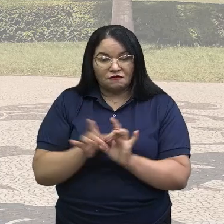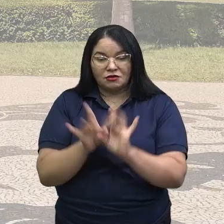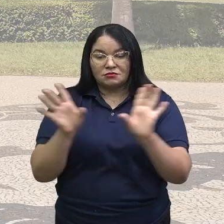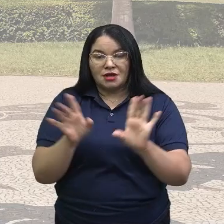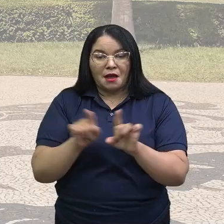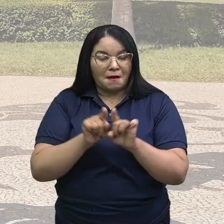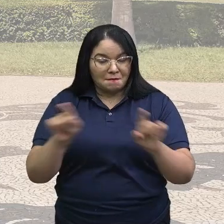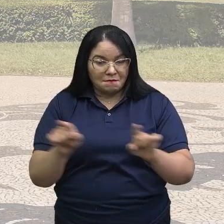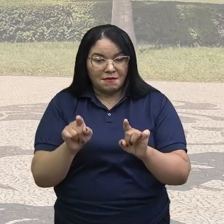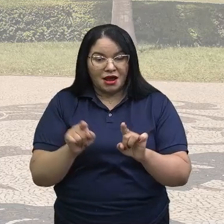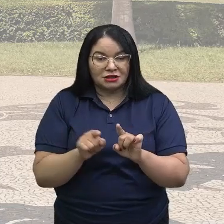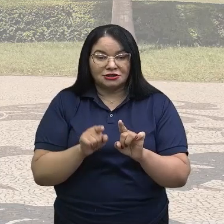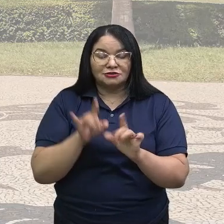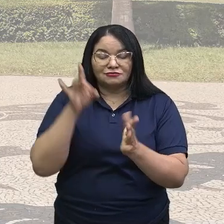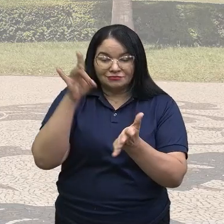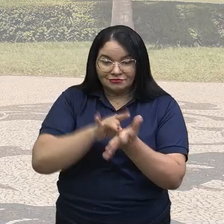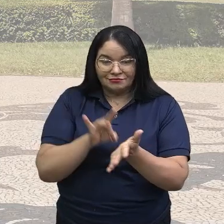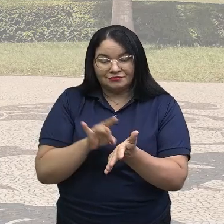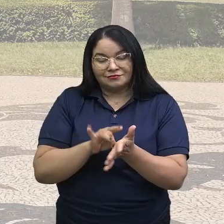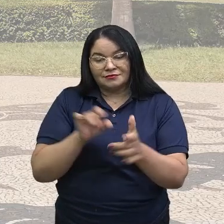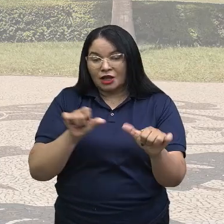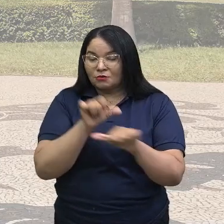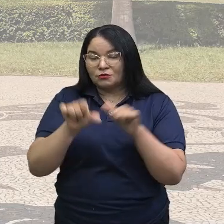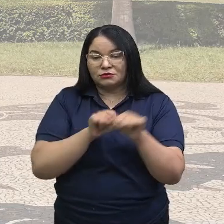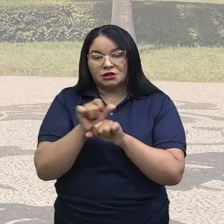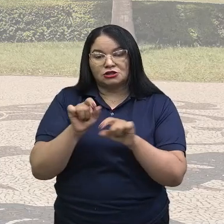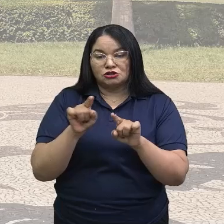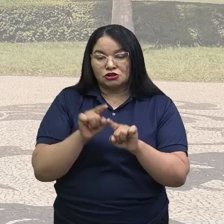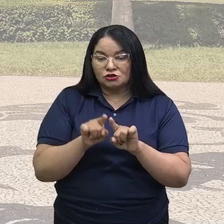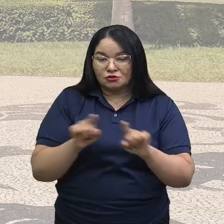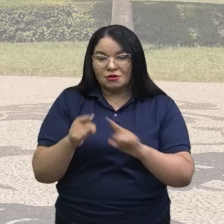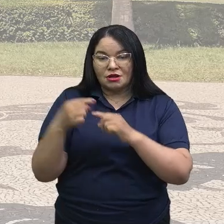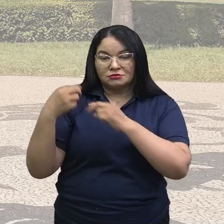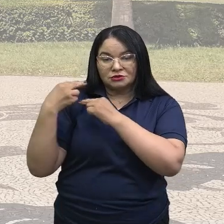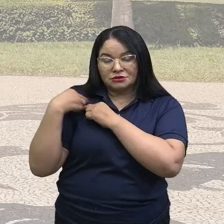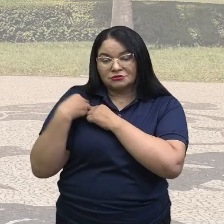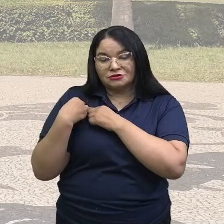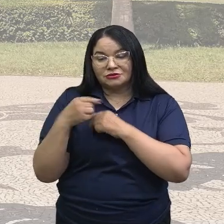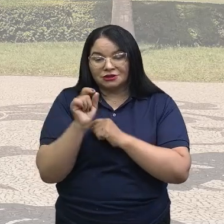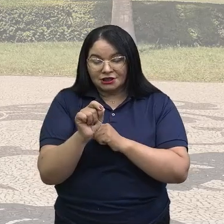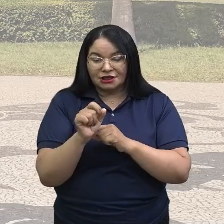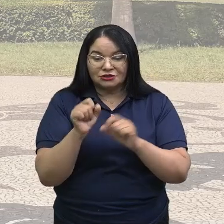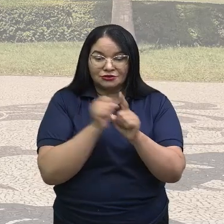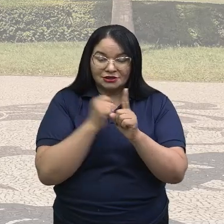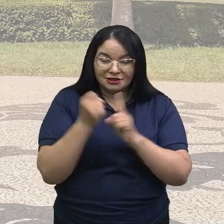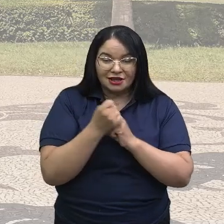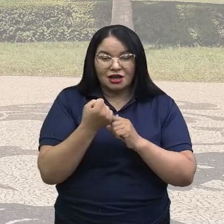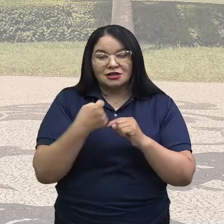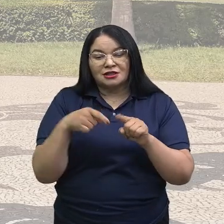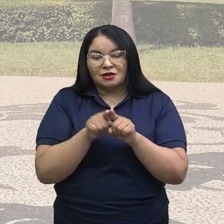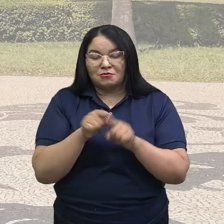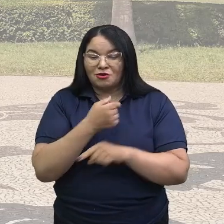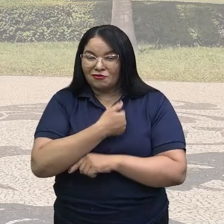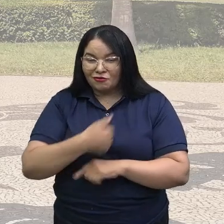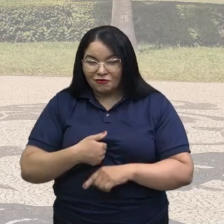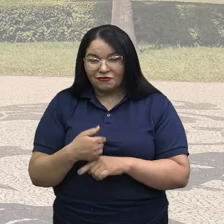o que aconteceu foi uma mudança de responsabilidade, onde a sociedade, o governo, não fez nada para